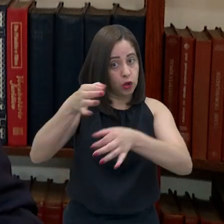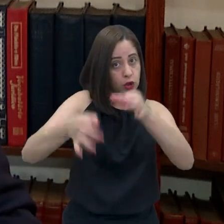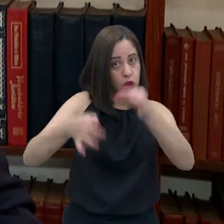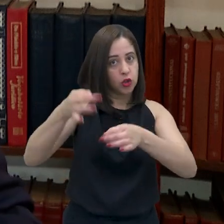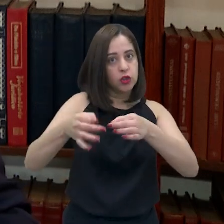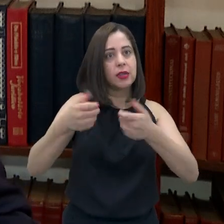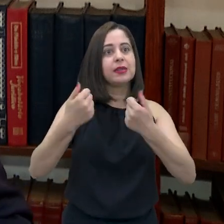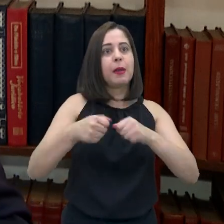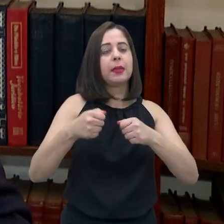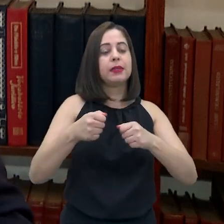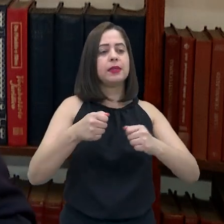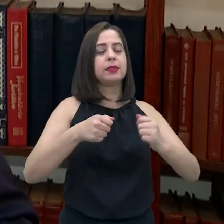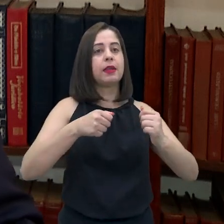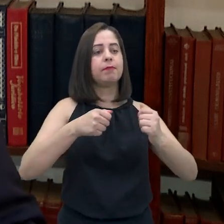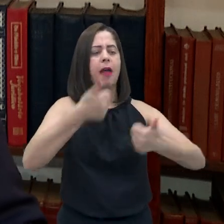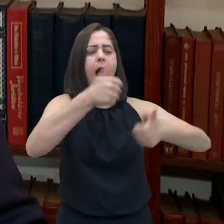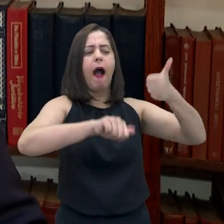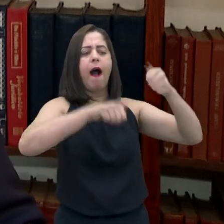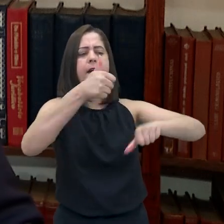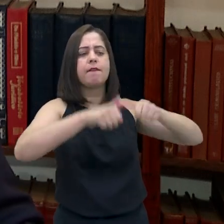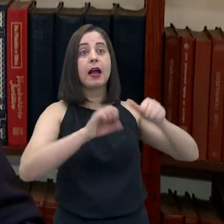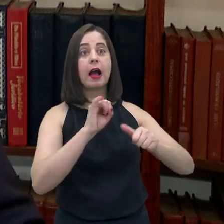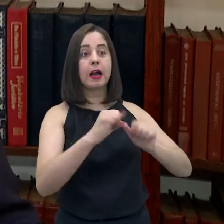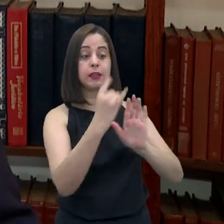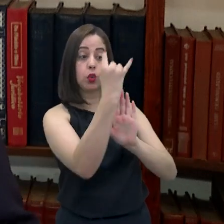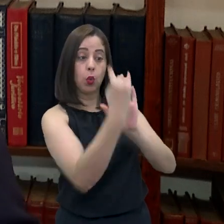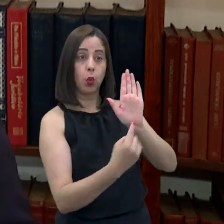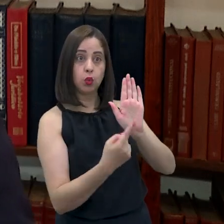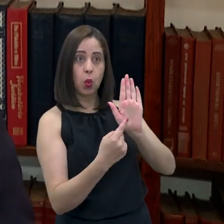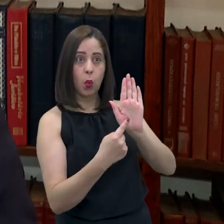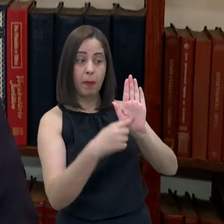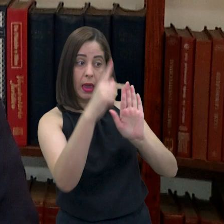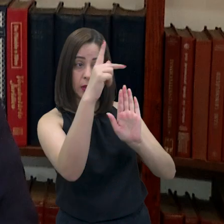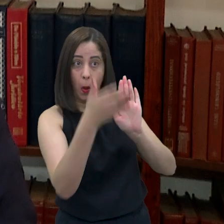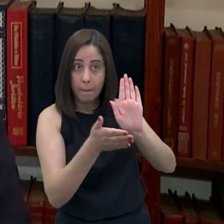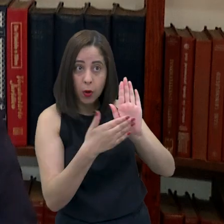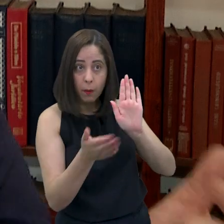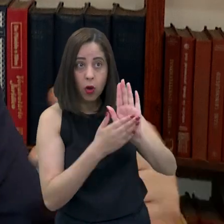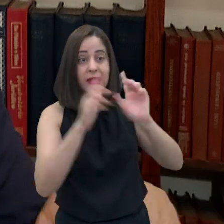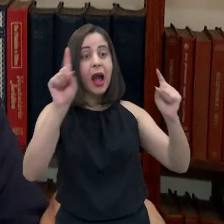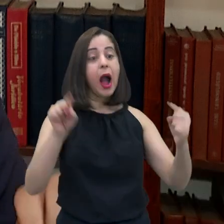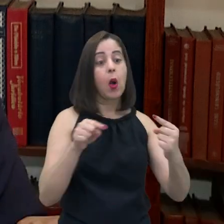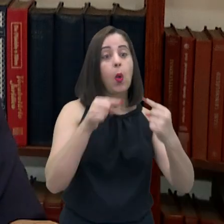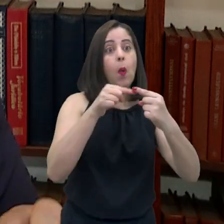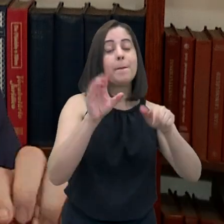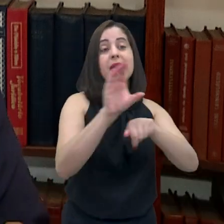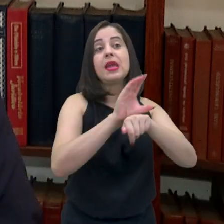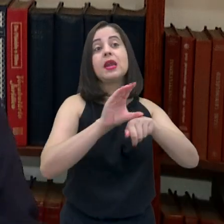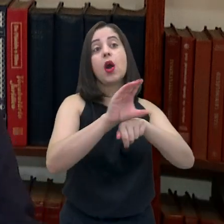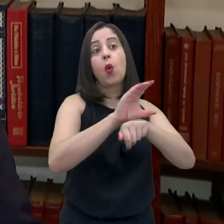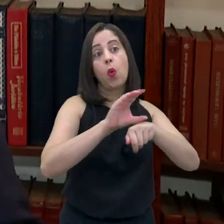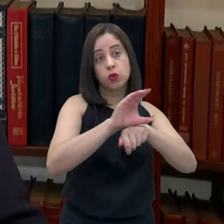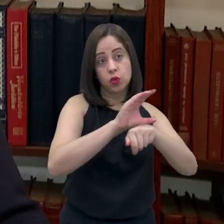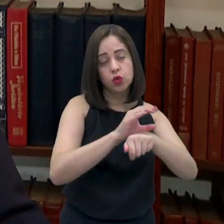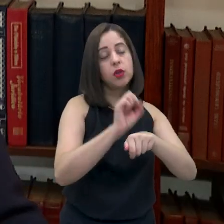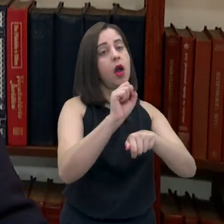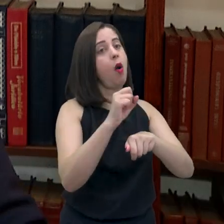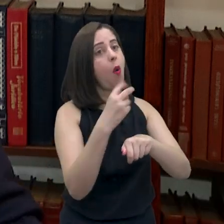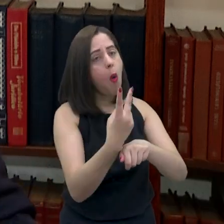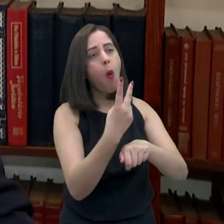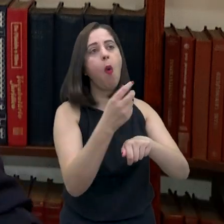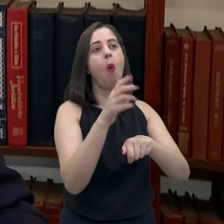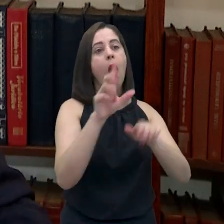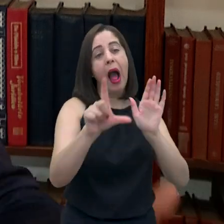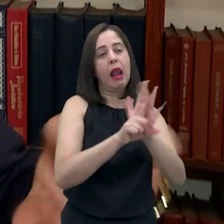com a Constituição Federal, com a Constituição Estadual e até com a Lei Orgânica do Município, que é a Constituição do município, a Lei Orgânica